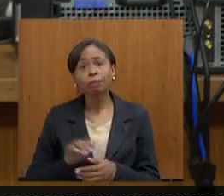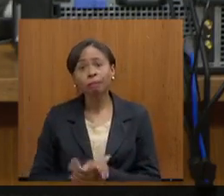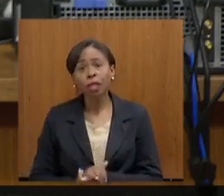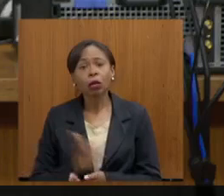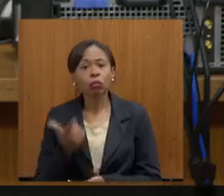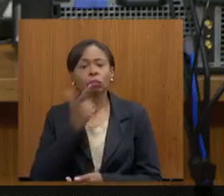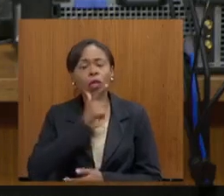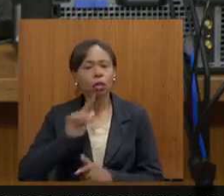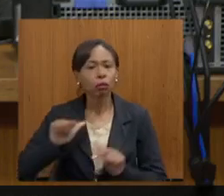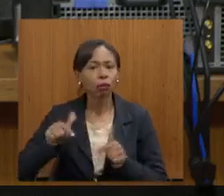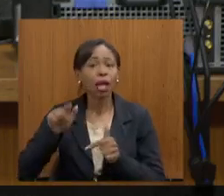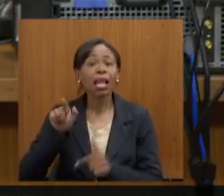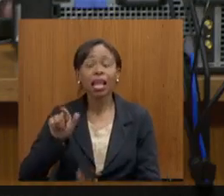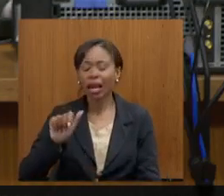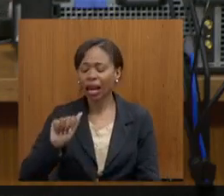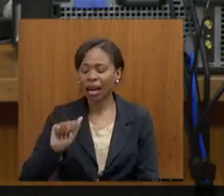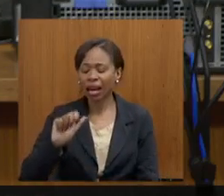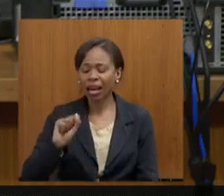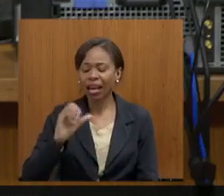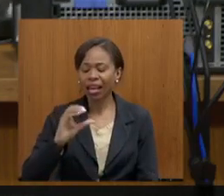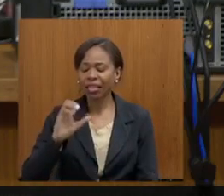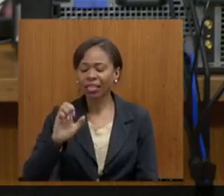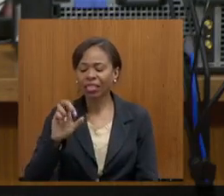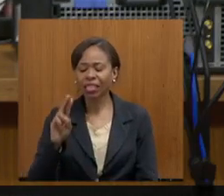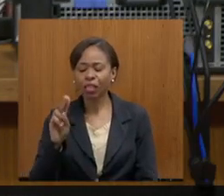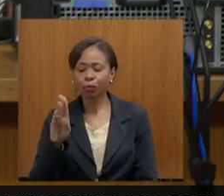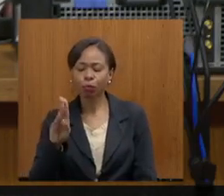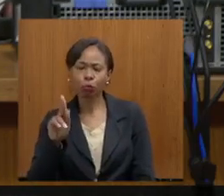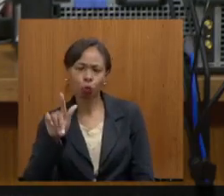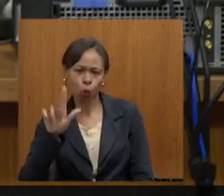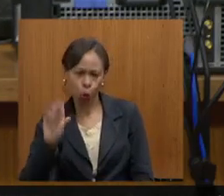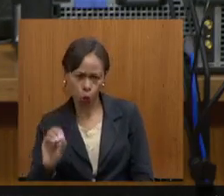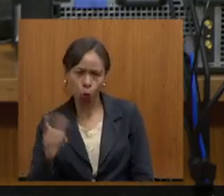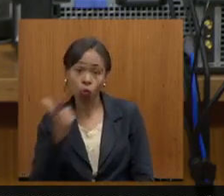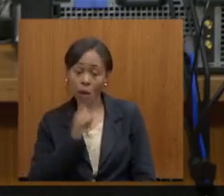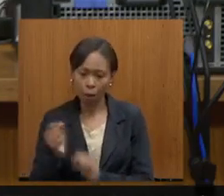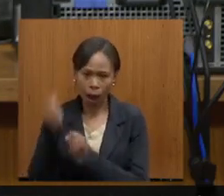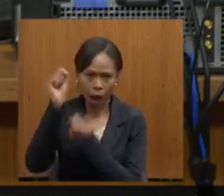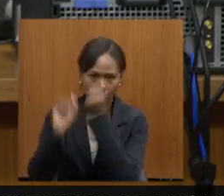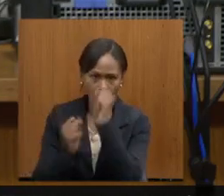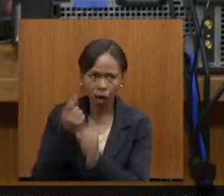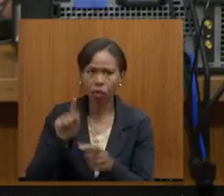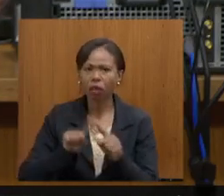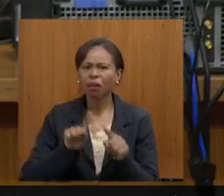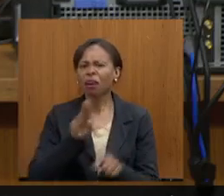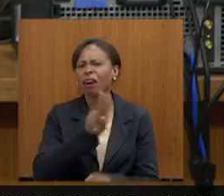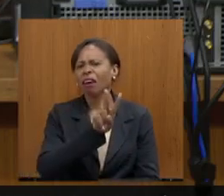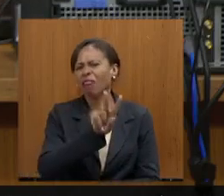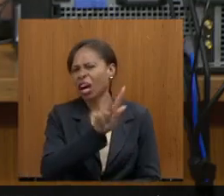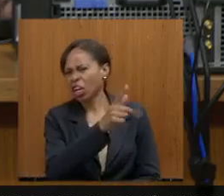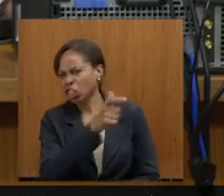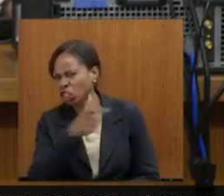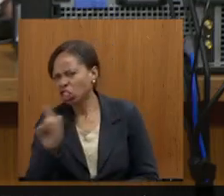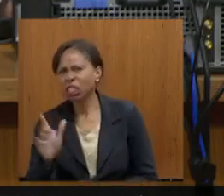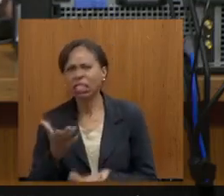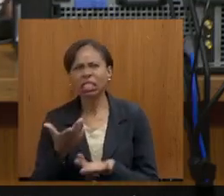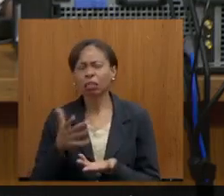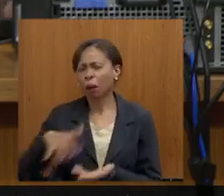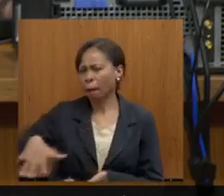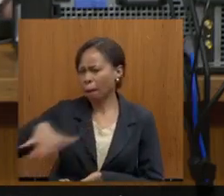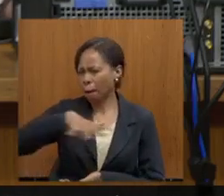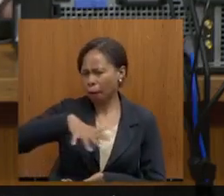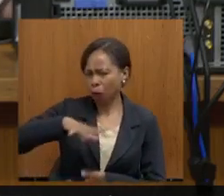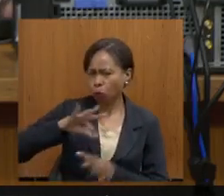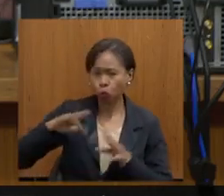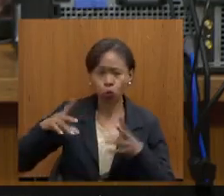conquistar uma grande fábrica Lata Velha do prefeito Gilson e fertilizantes e Varginha São Sebastião do Paraíso toda a região